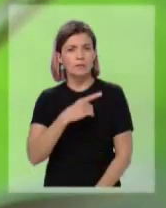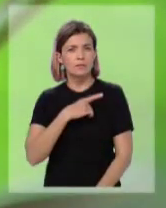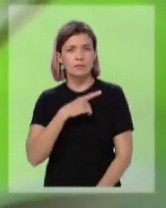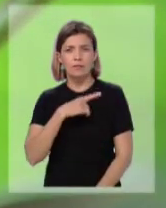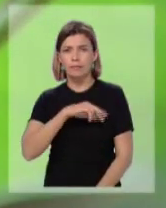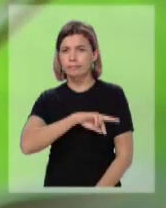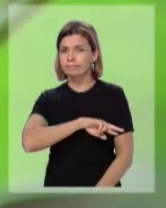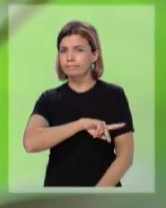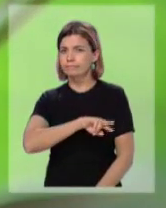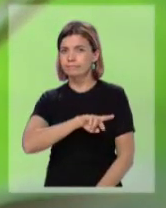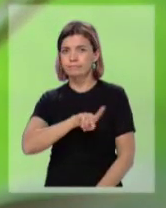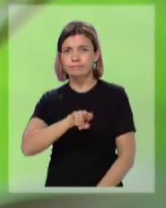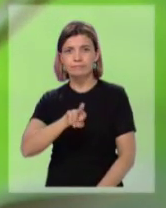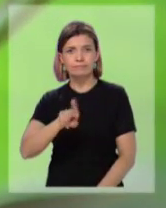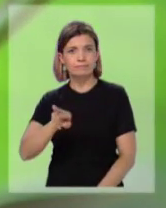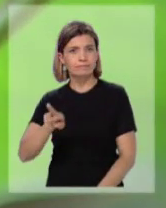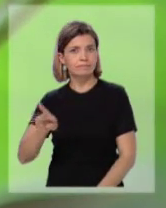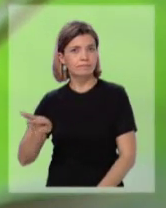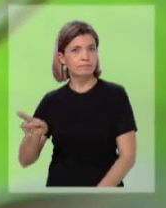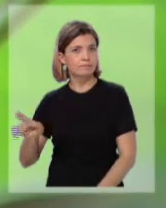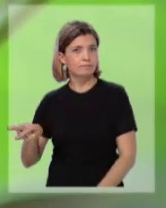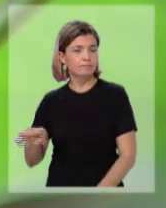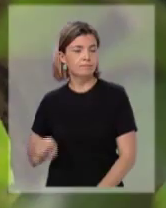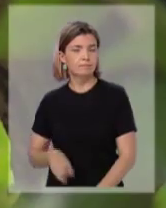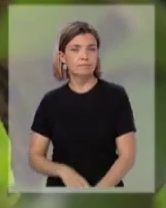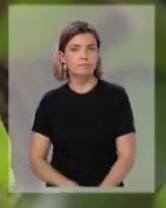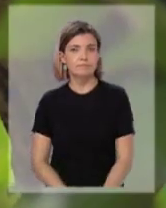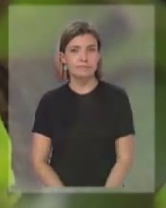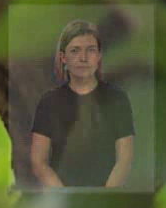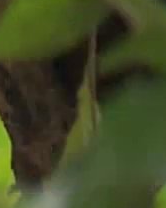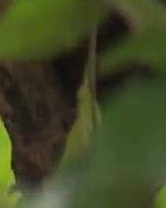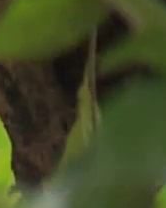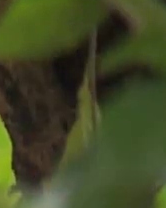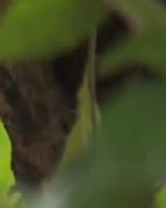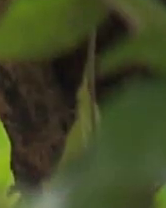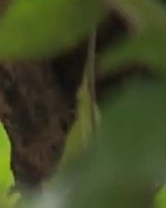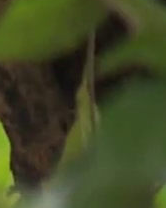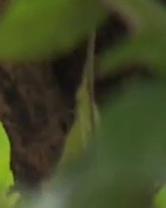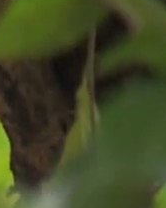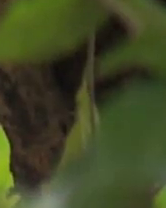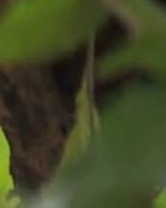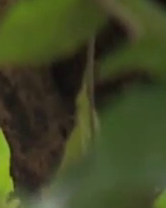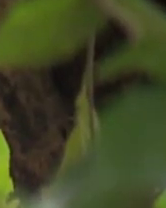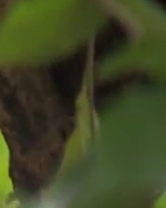tem bicho de tudo que é tipo, de tudo que é jeito.